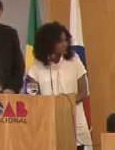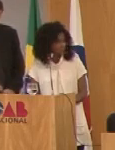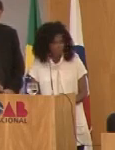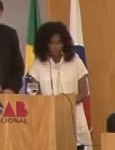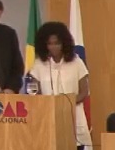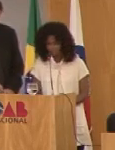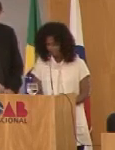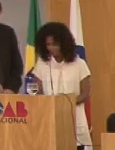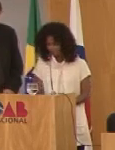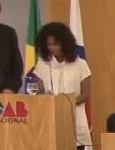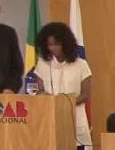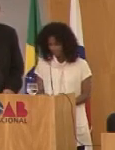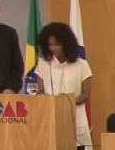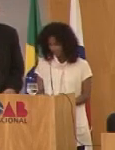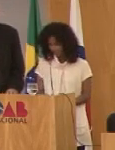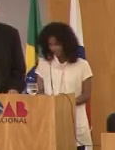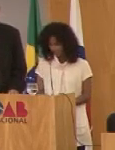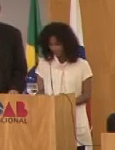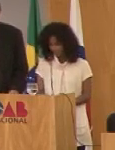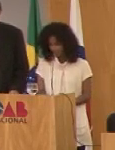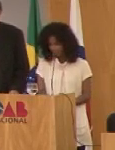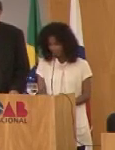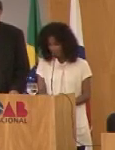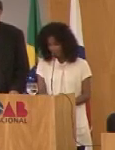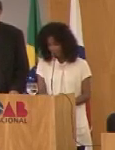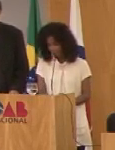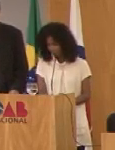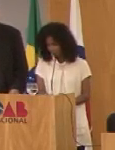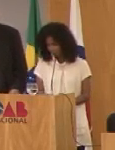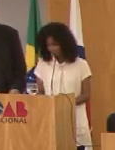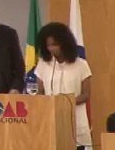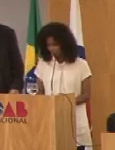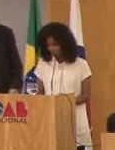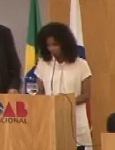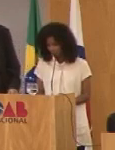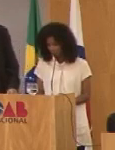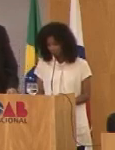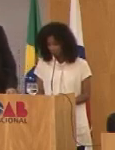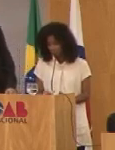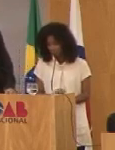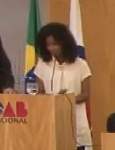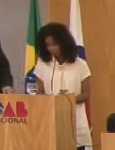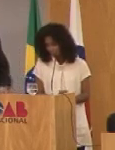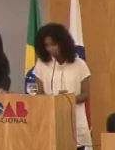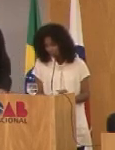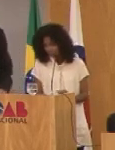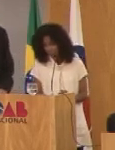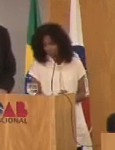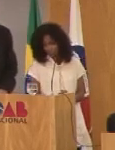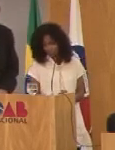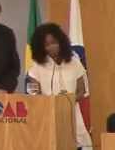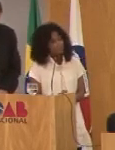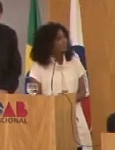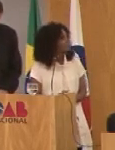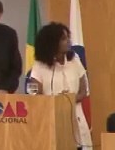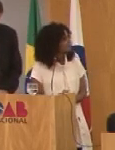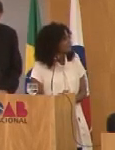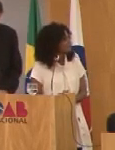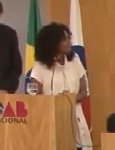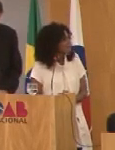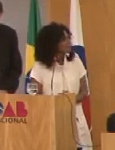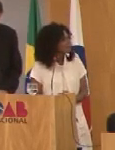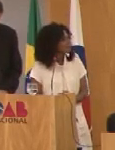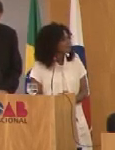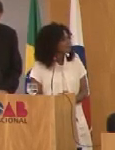parabenizar o Instituto Arnes pelo trabalho, pela ideia de trazer esse tema